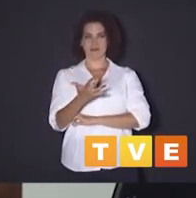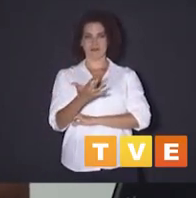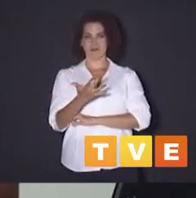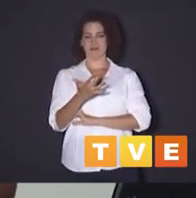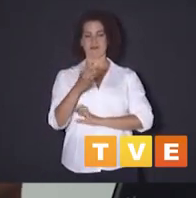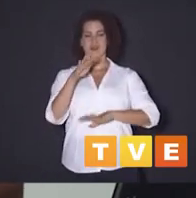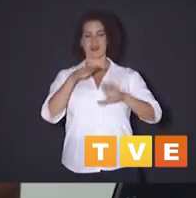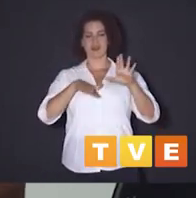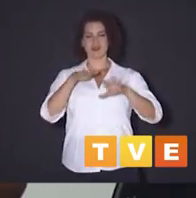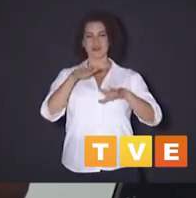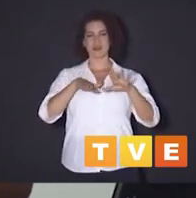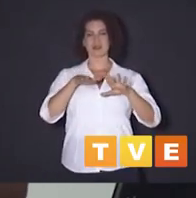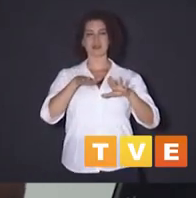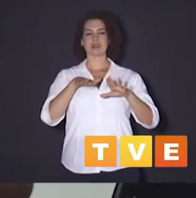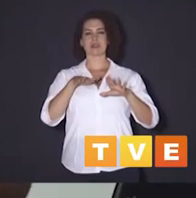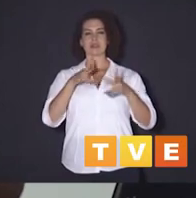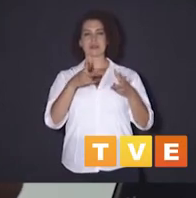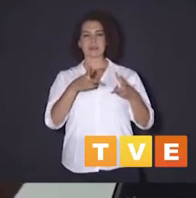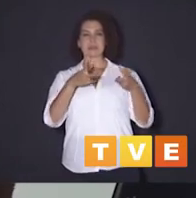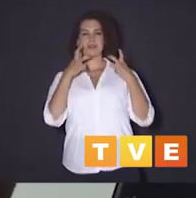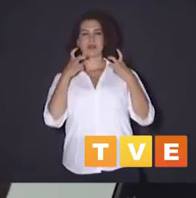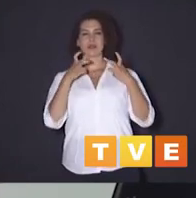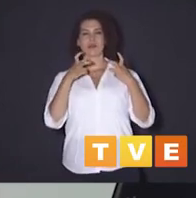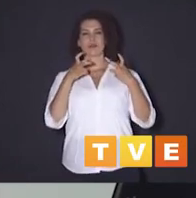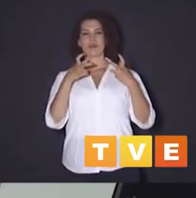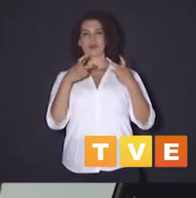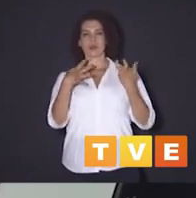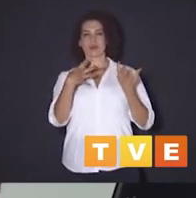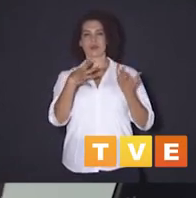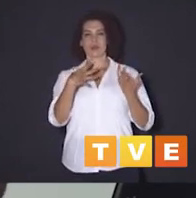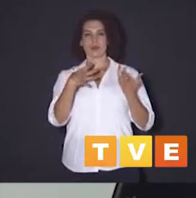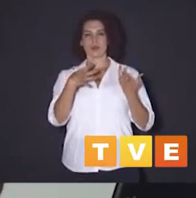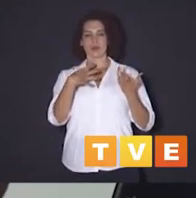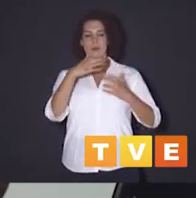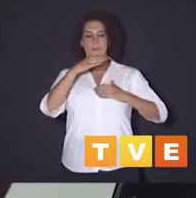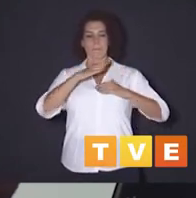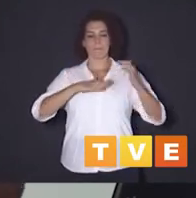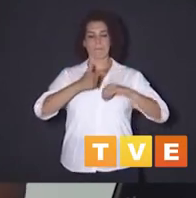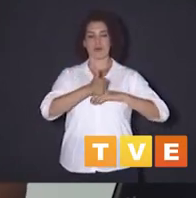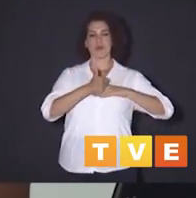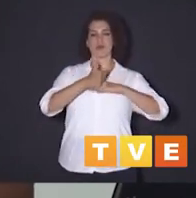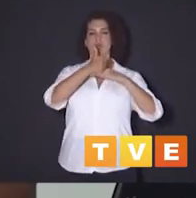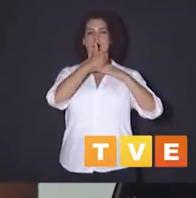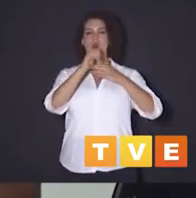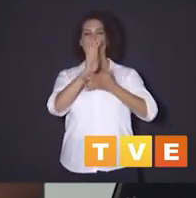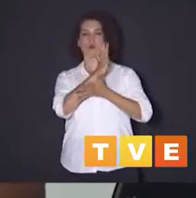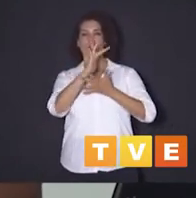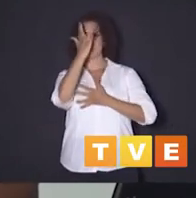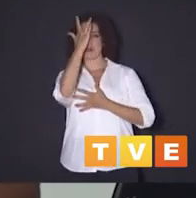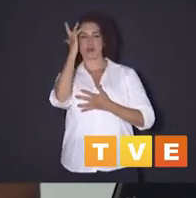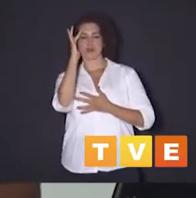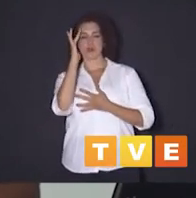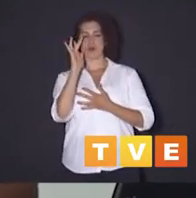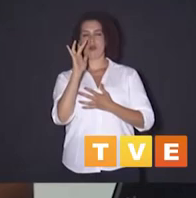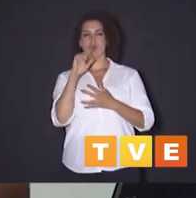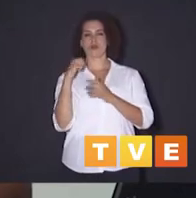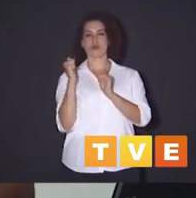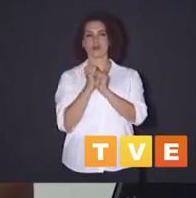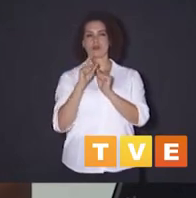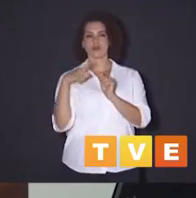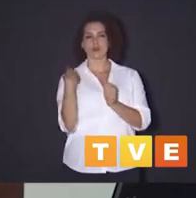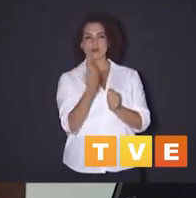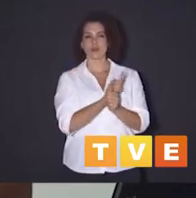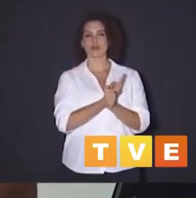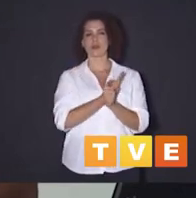pode rapidamente reconhecer as posições profissionais de determinadas pessoas no nosso entorno a gente reconhece isso a